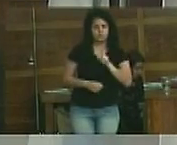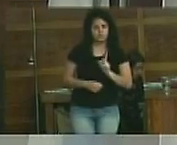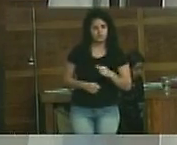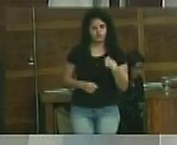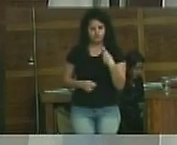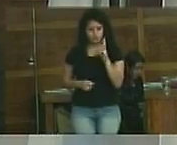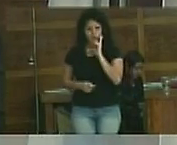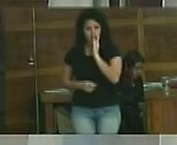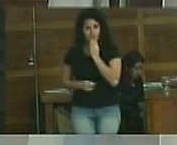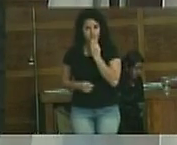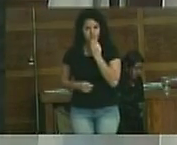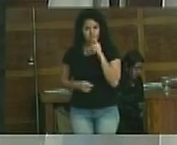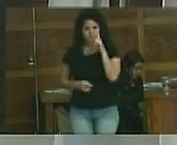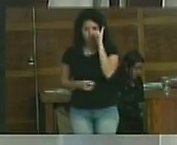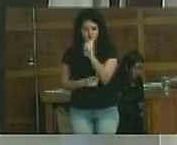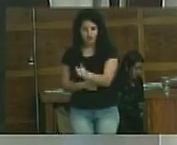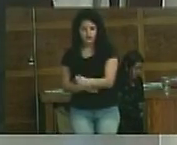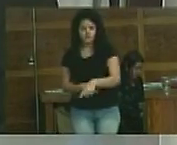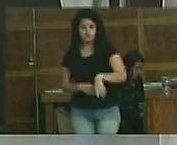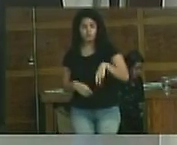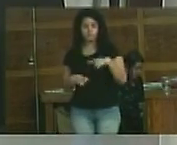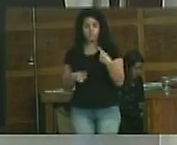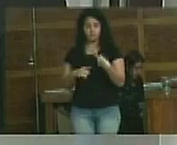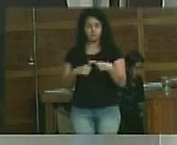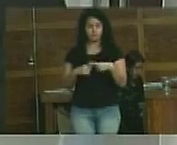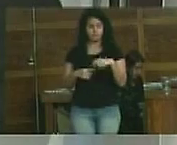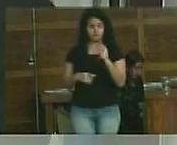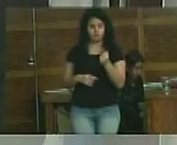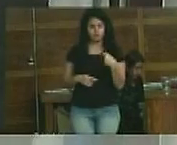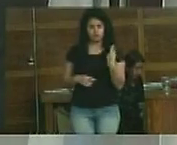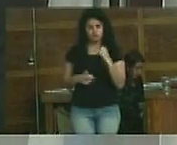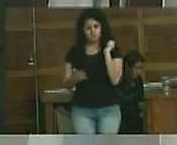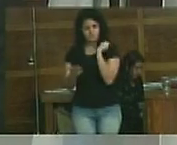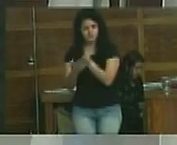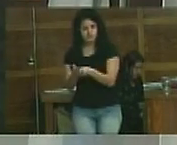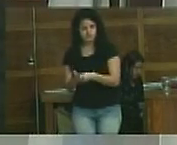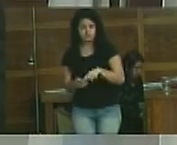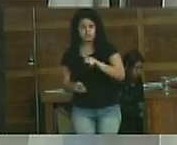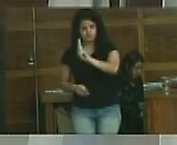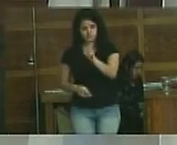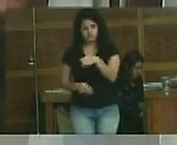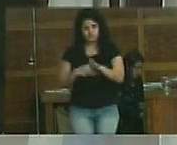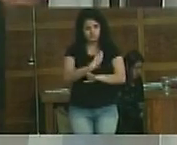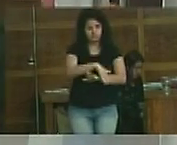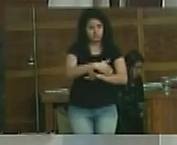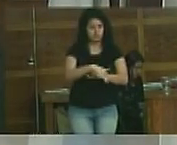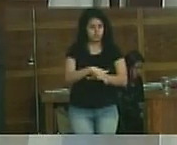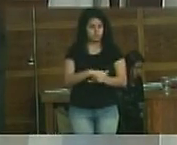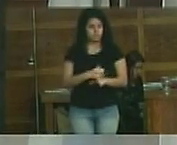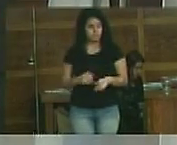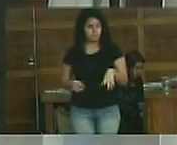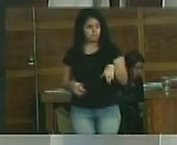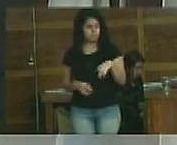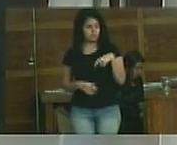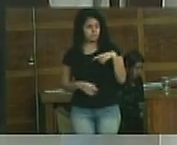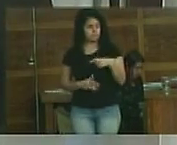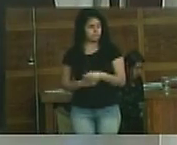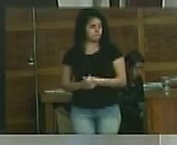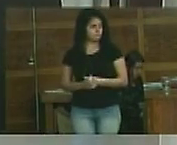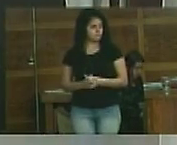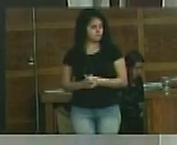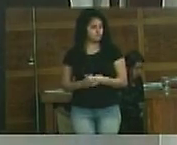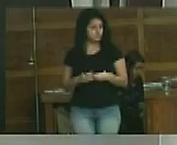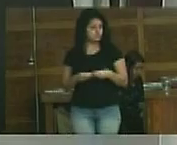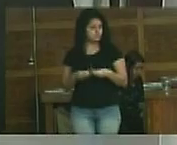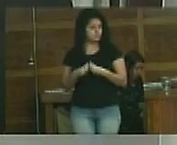exigindo que o dinheiro pago nos impostos pelos veículos seja empregado nas estradas, dê condição de uso